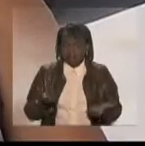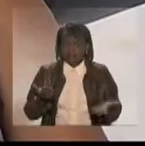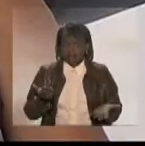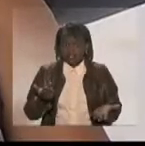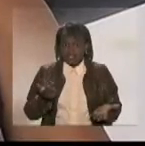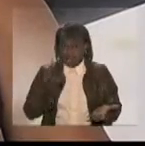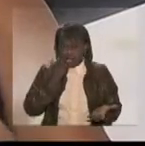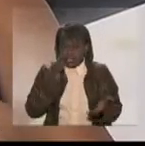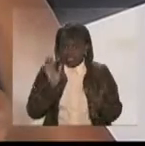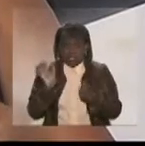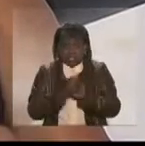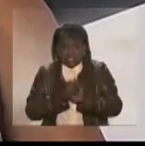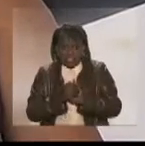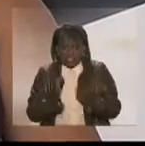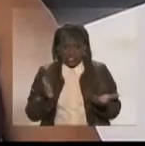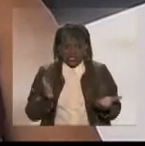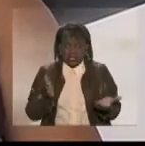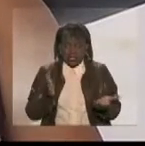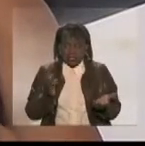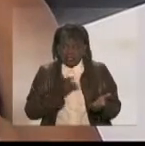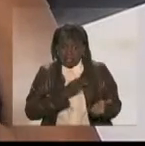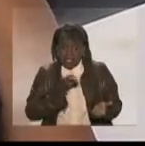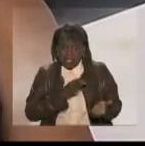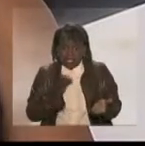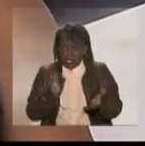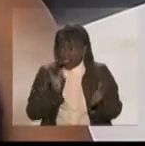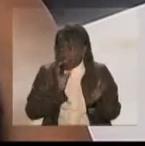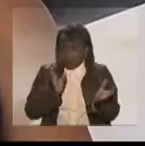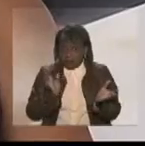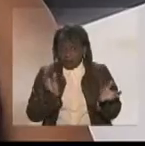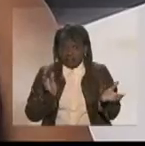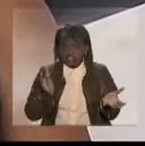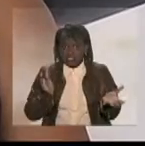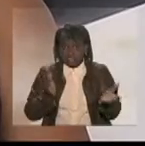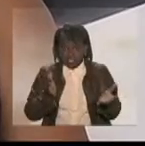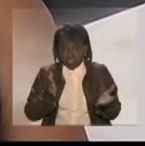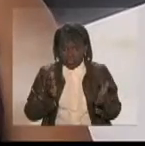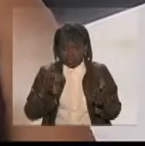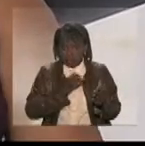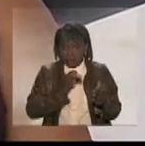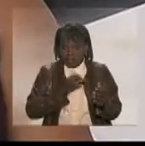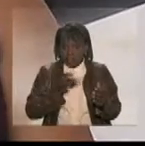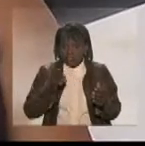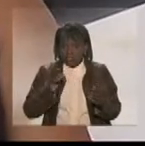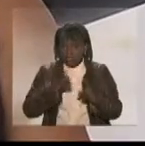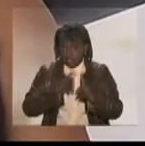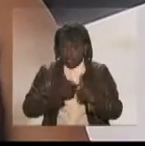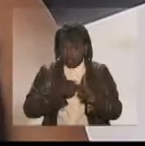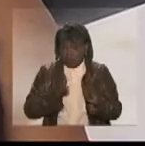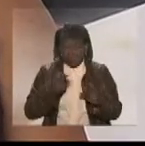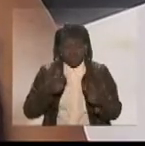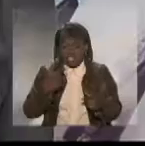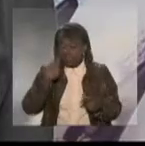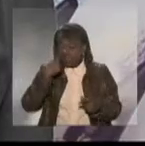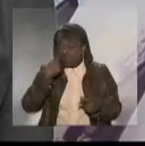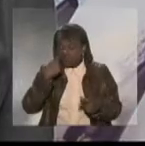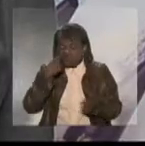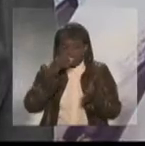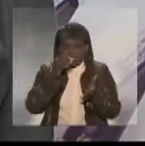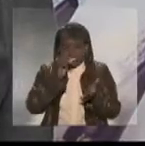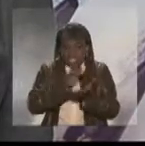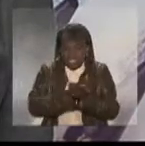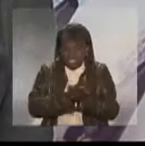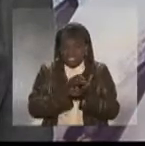Aquela coisa às escondidas, com medo, né? Inclusive medo da própria gravidez. Sem a intimidade